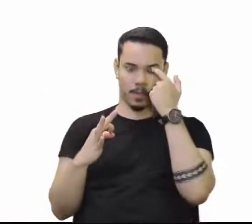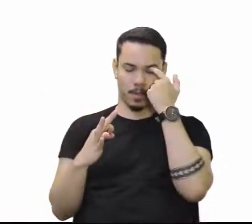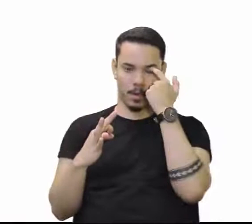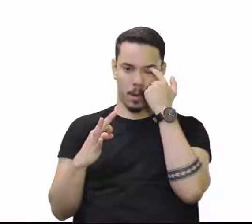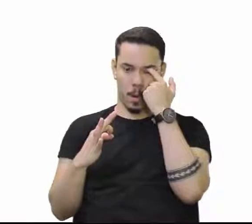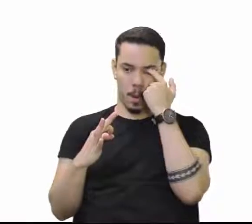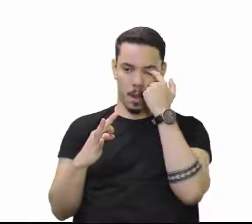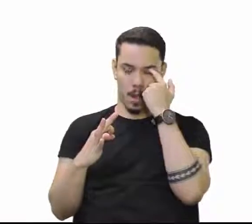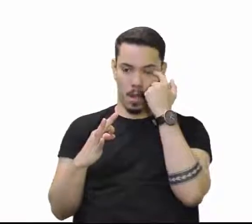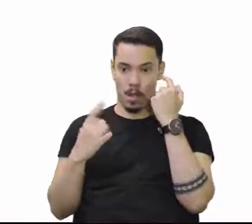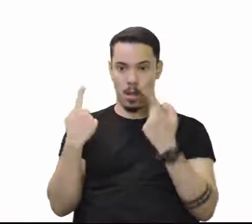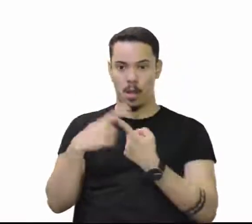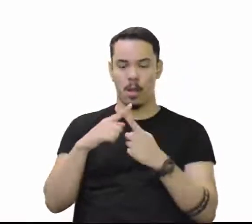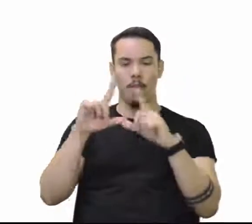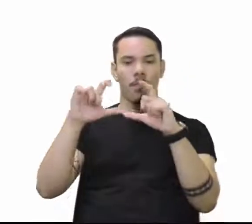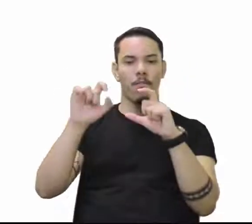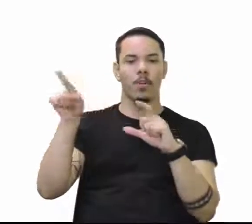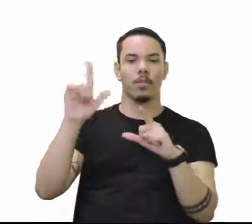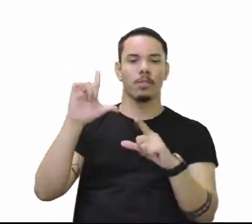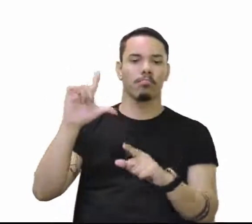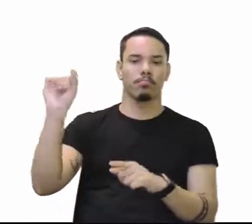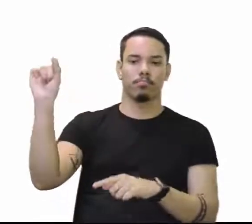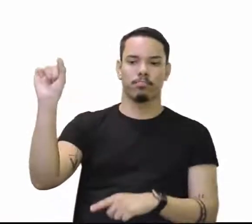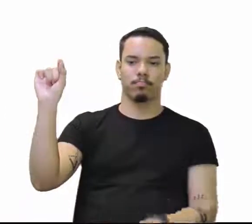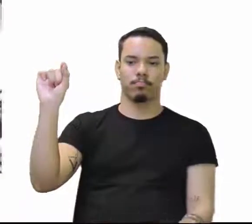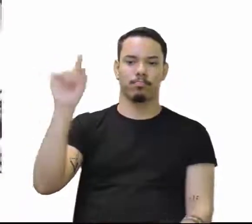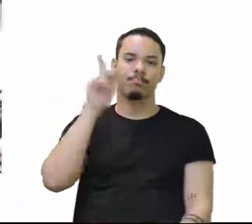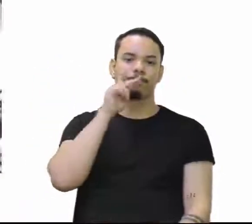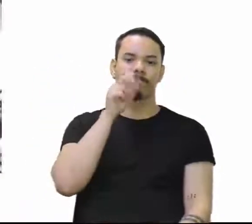Olha essa foto da despedida dele de Porto Velho.